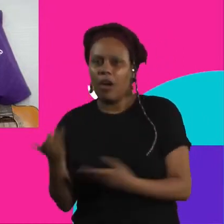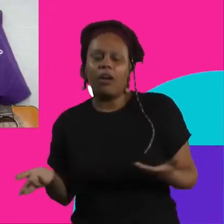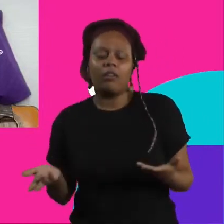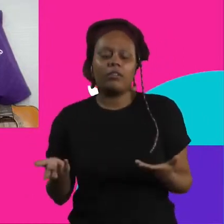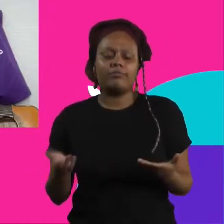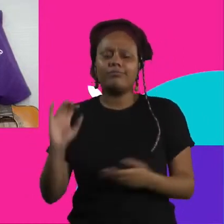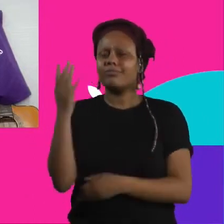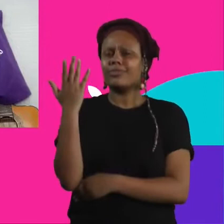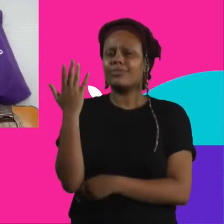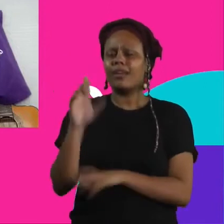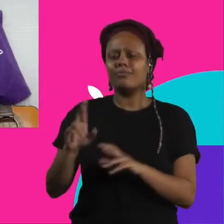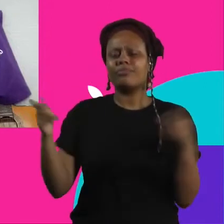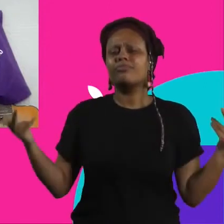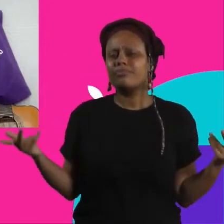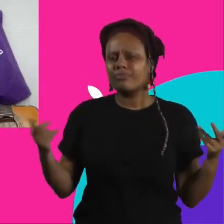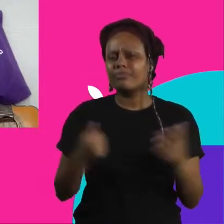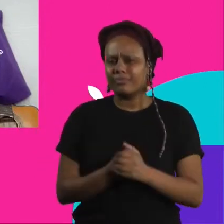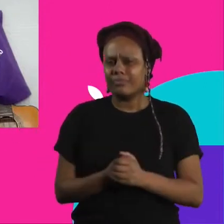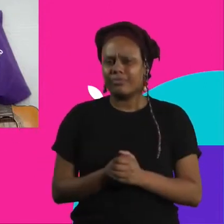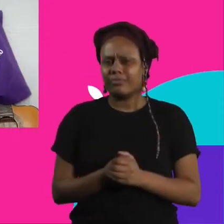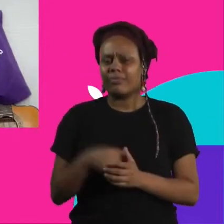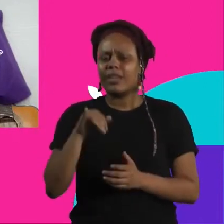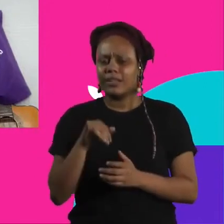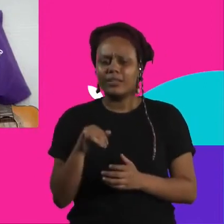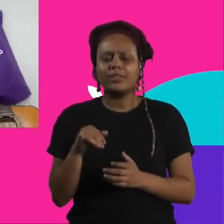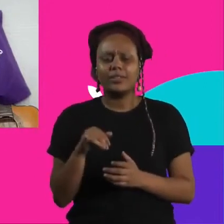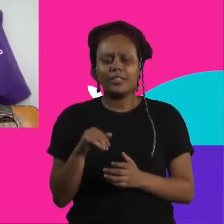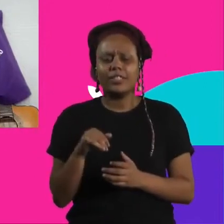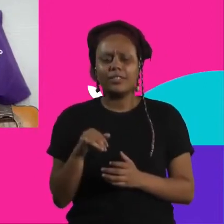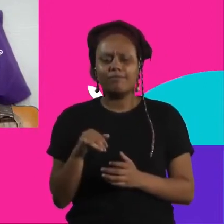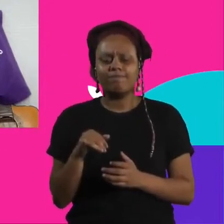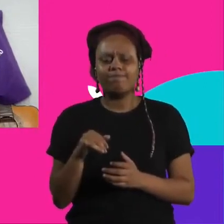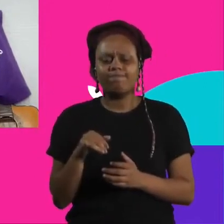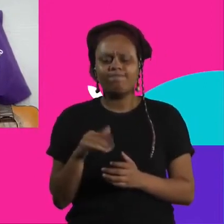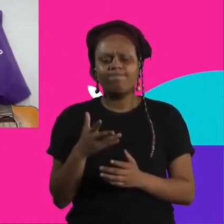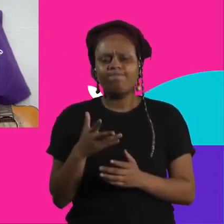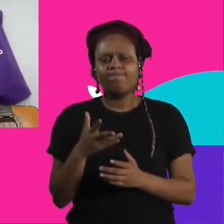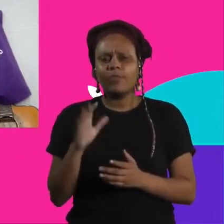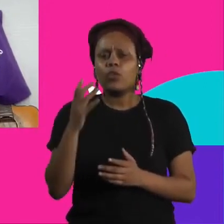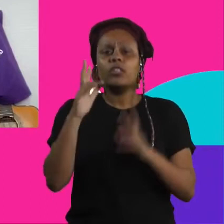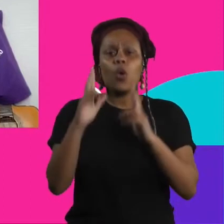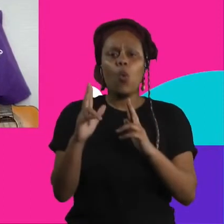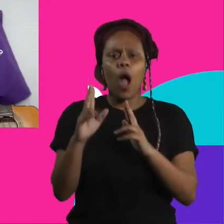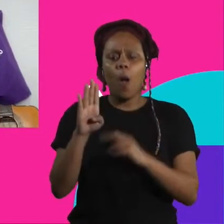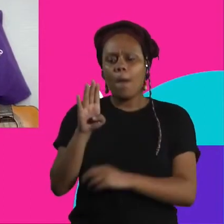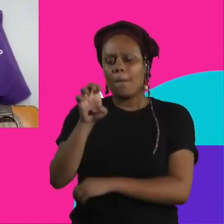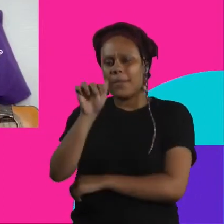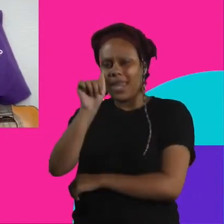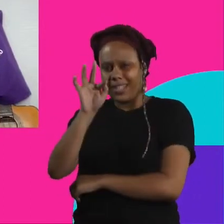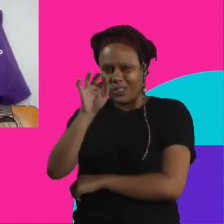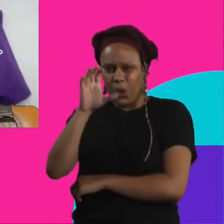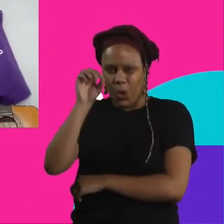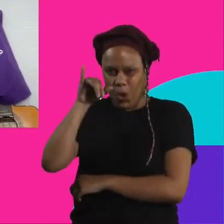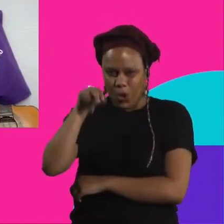muito diferente. Ou se isso for cooptado no meio do caminho, como aconteceu no Bitcoin, não faz